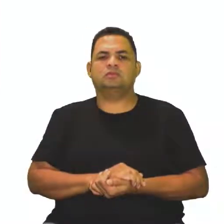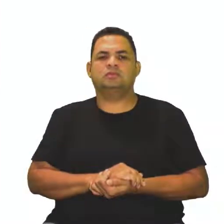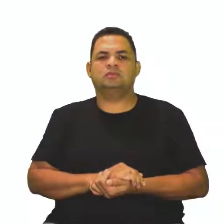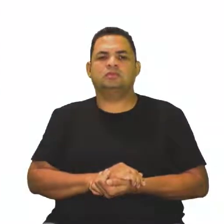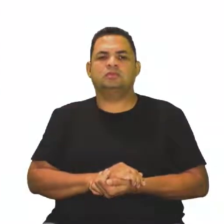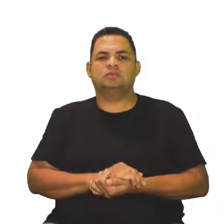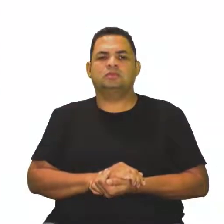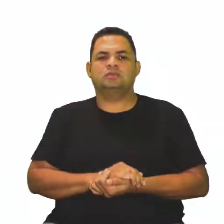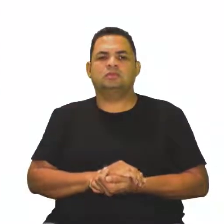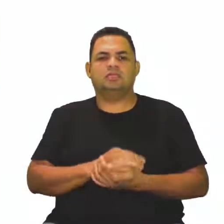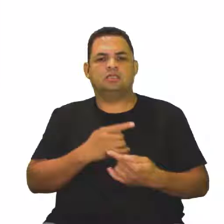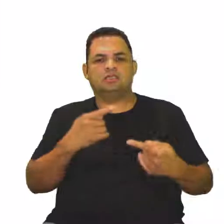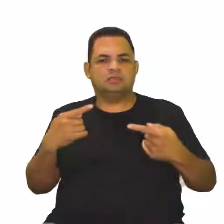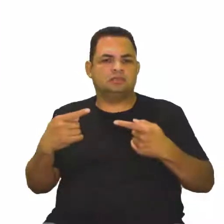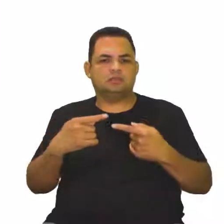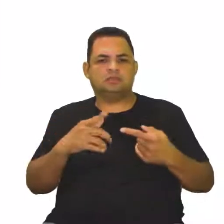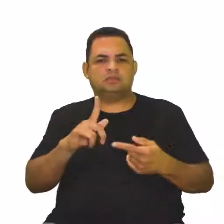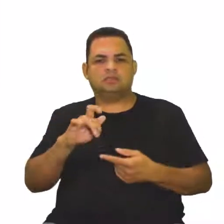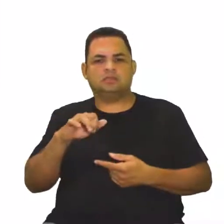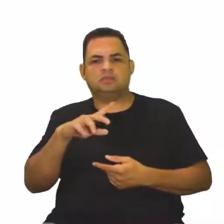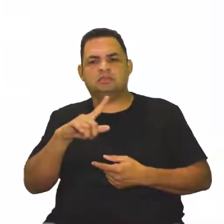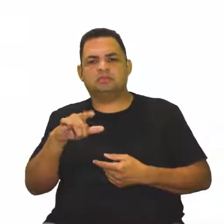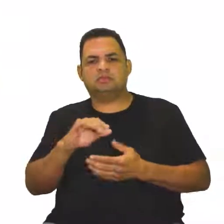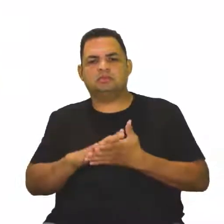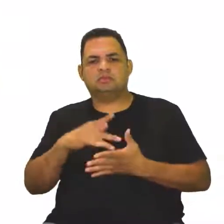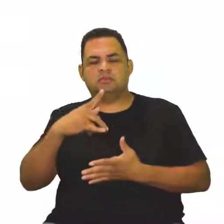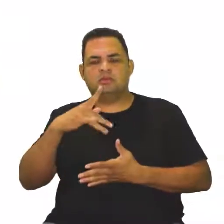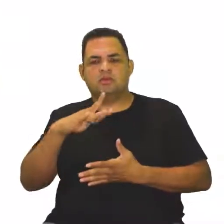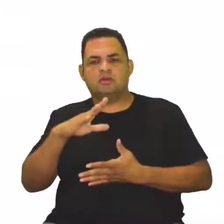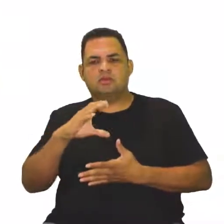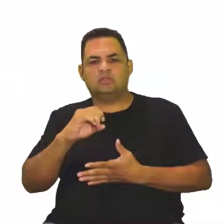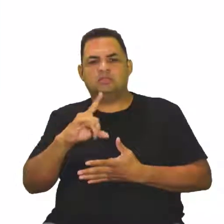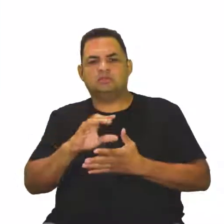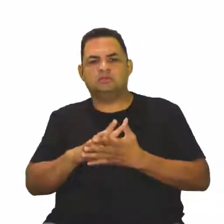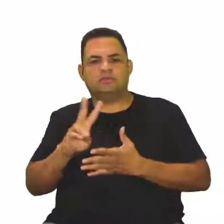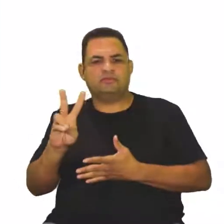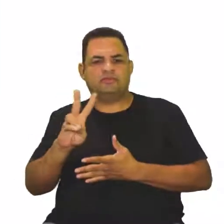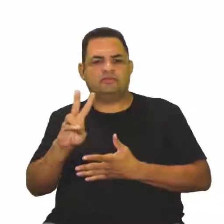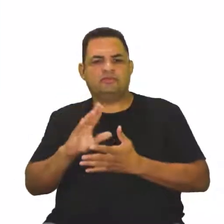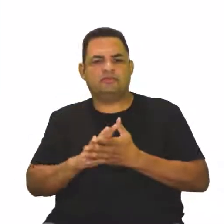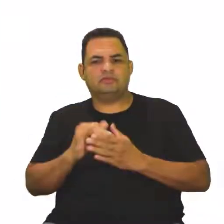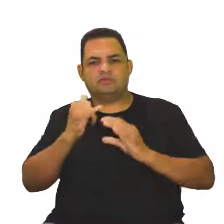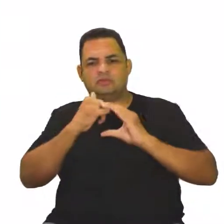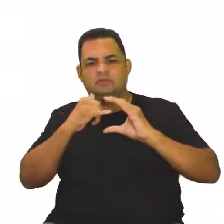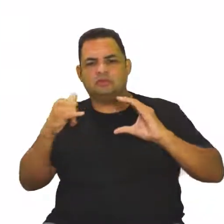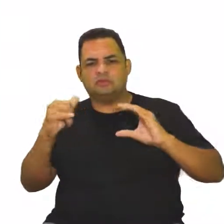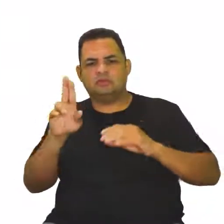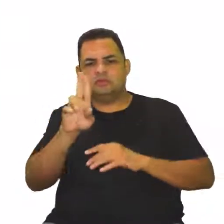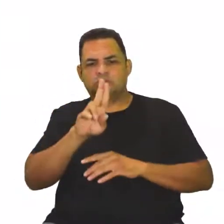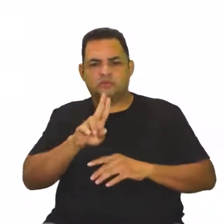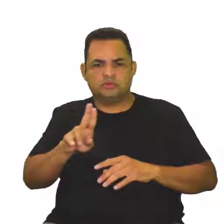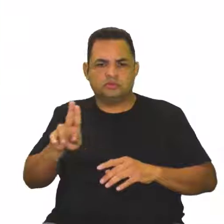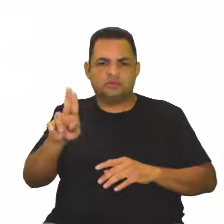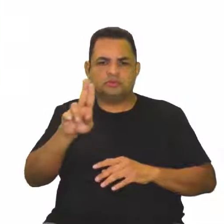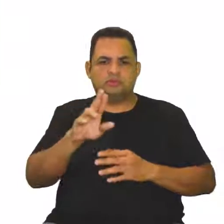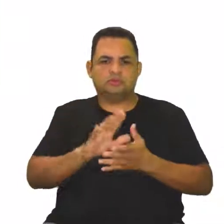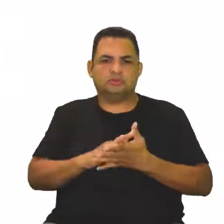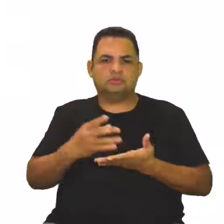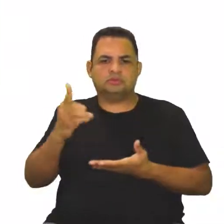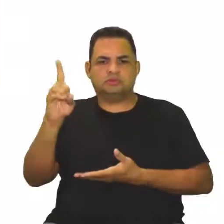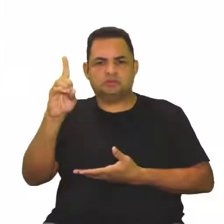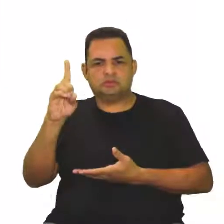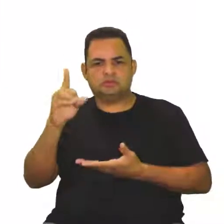daí. E também relacionar as grandezas potência, voltagem e corrente elétrica, aplicando-as